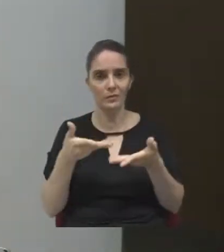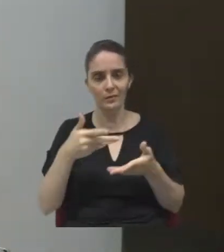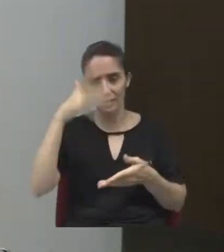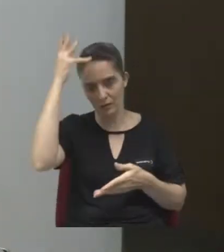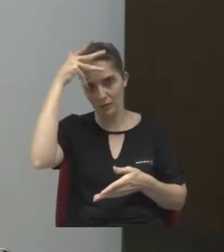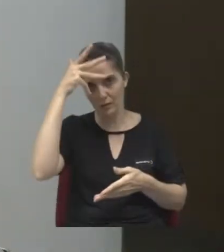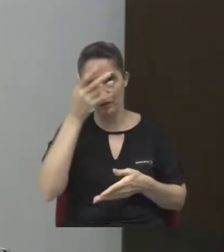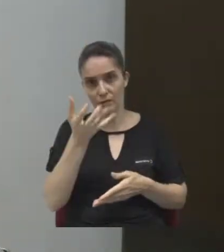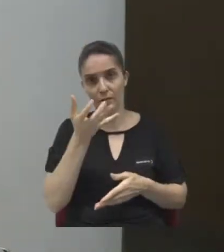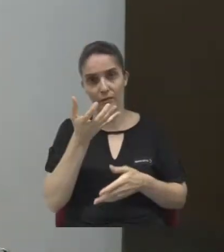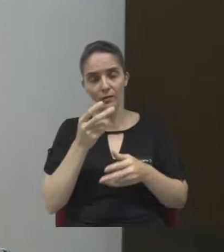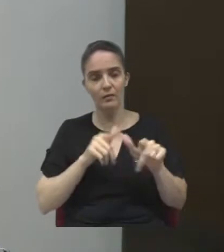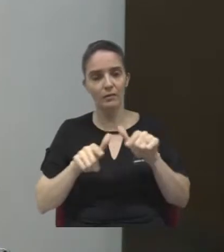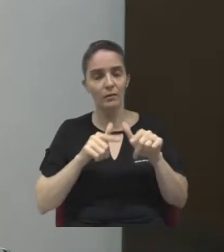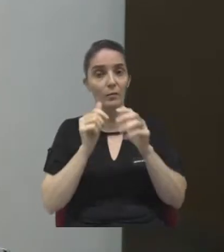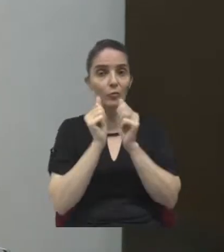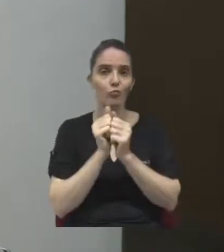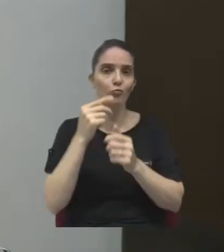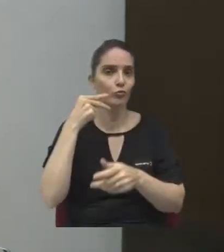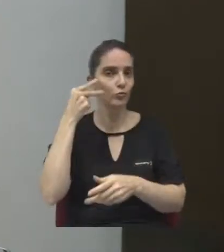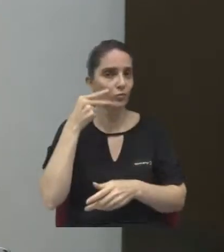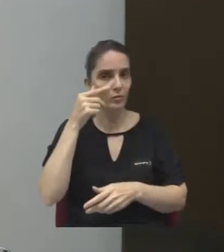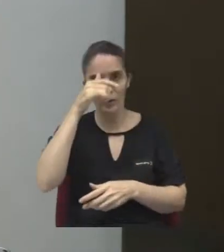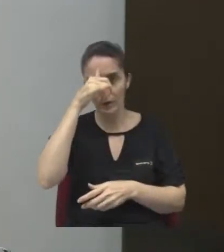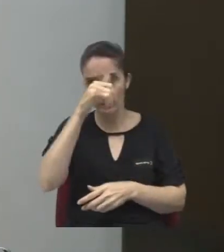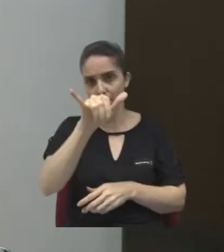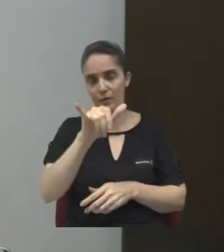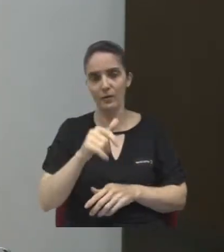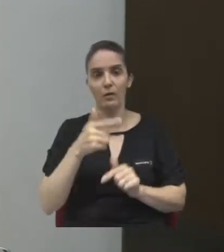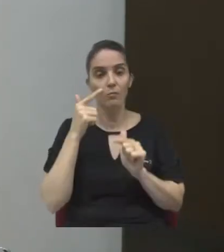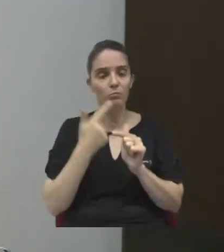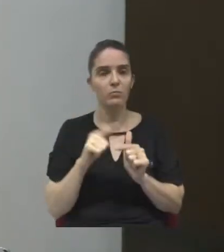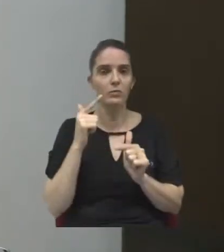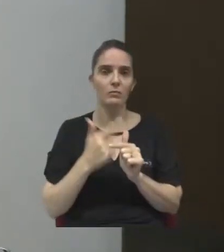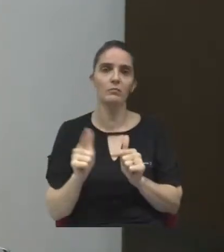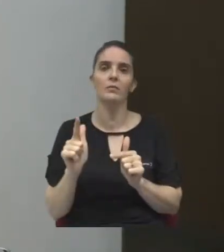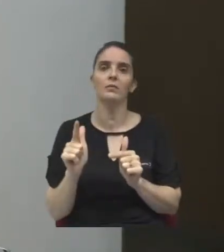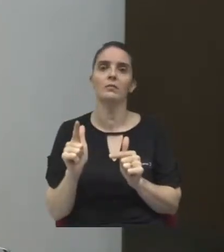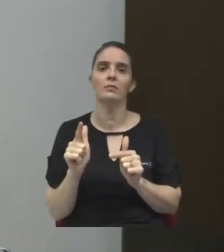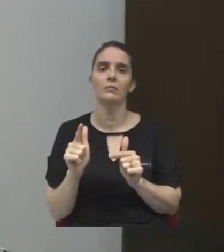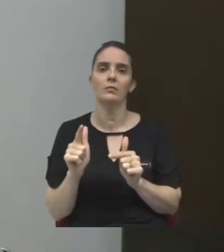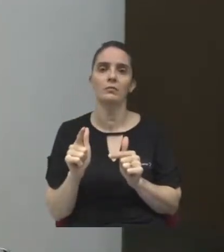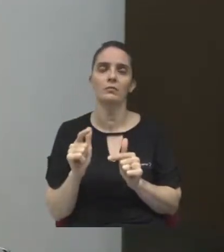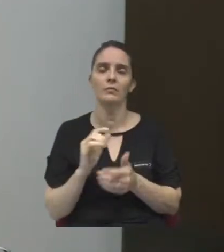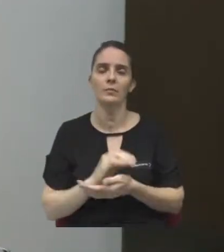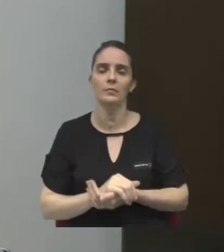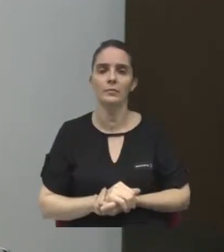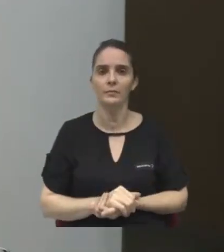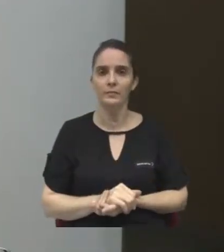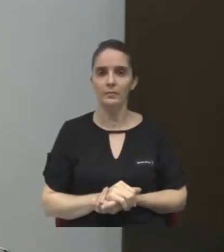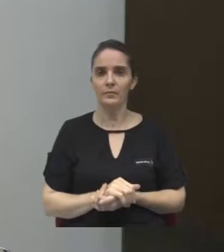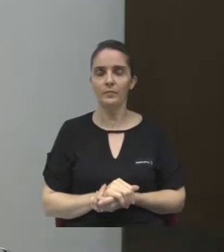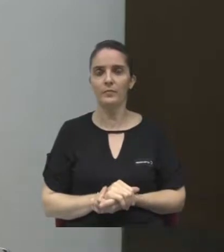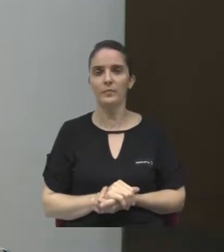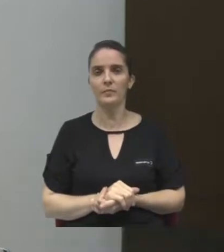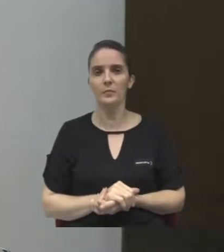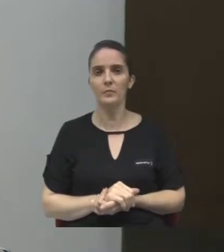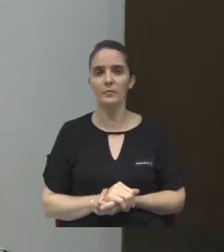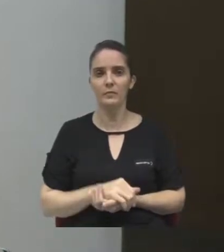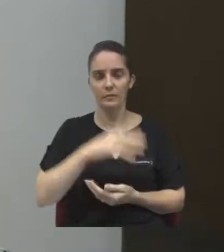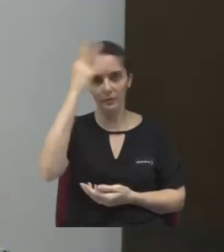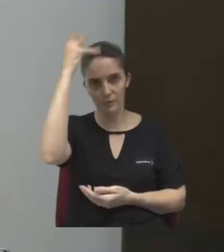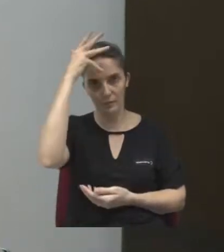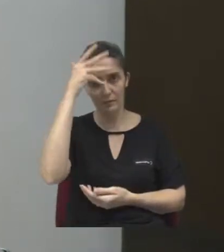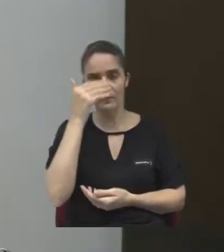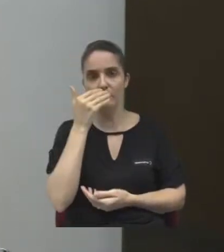com vocês, tentando evitar ruídos nesta comunicação. Então, é isso que peço.